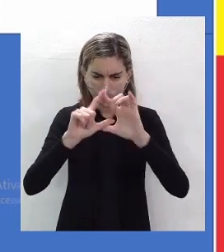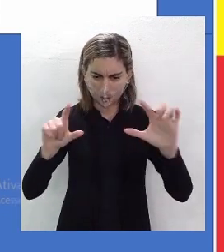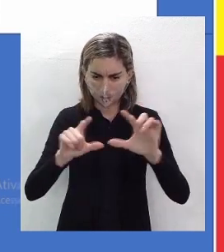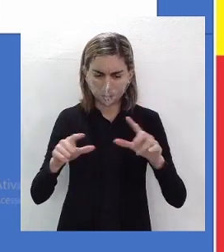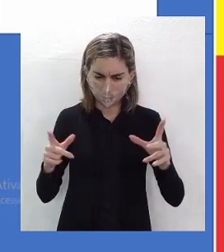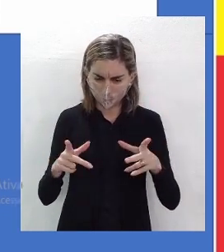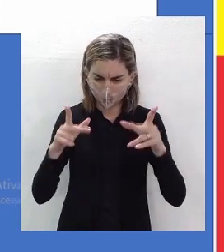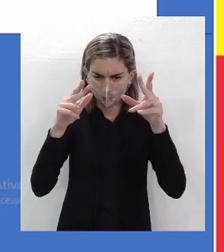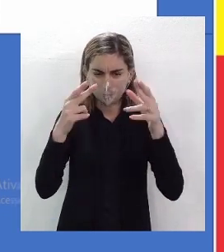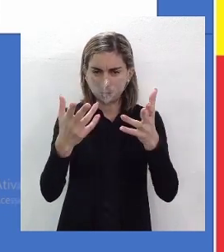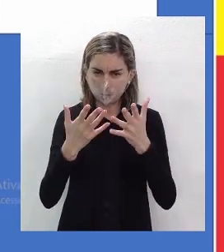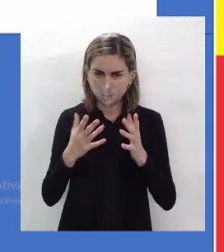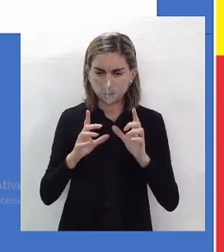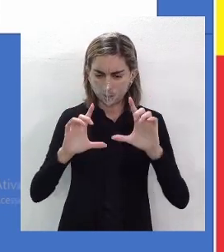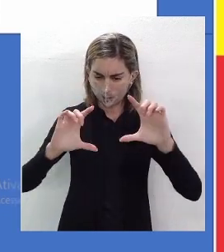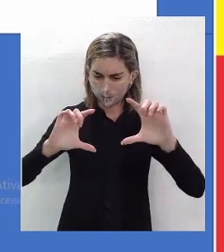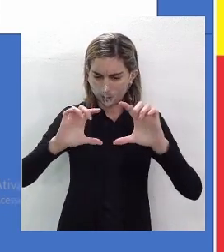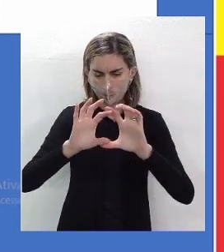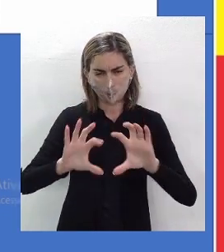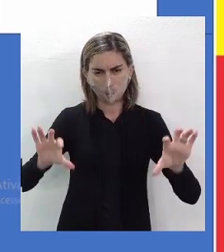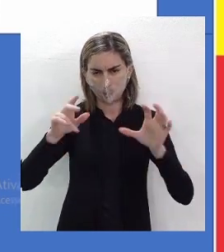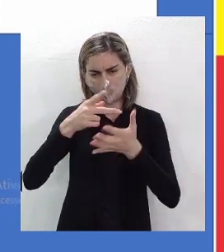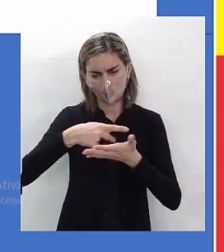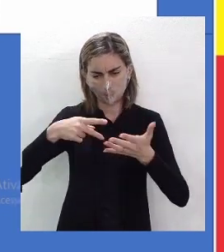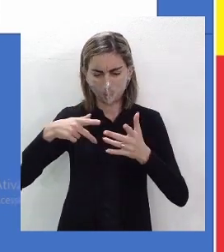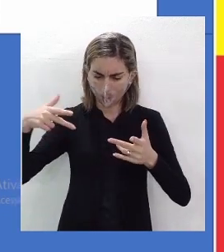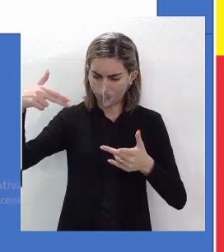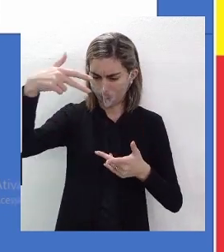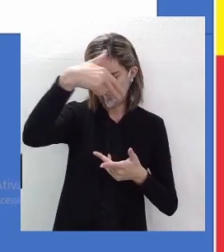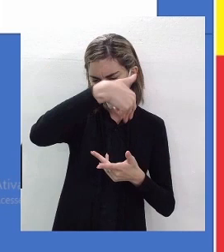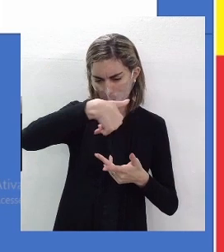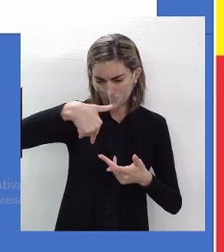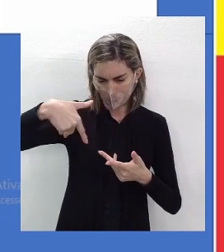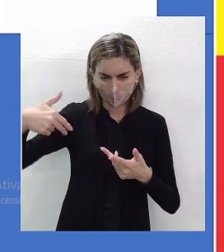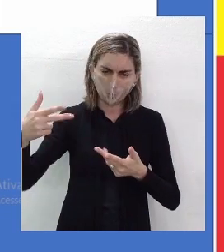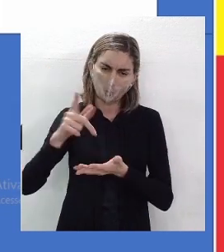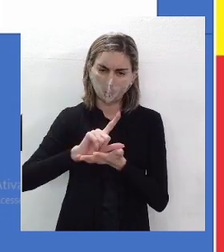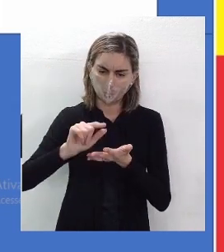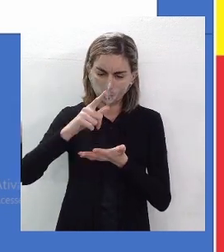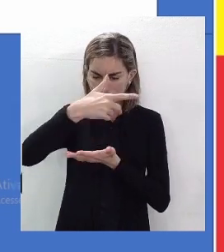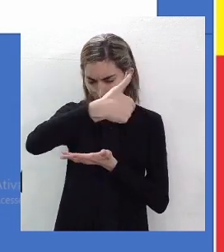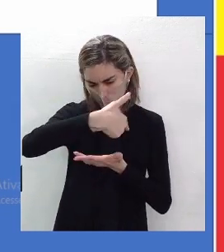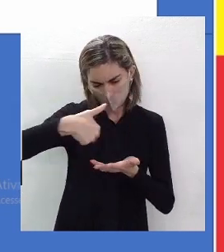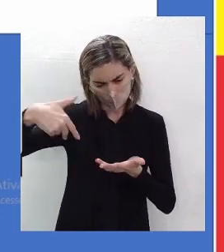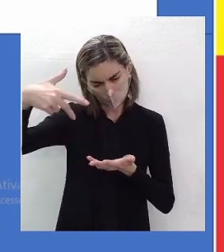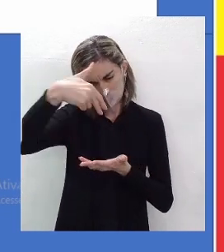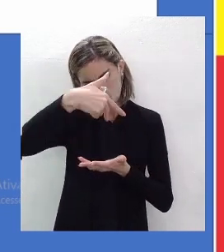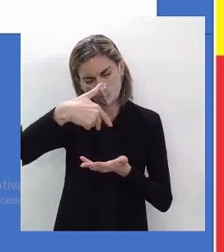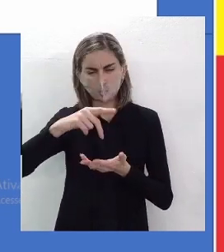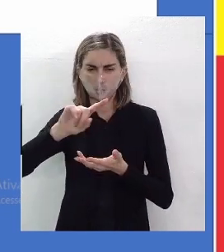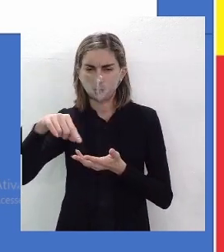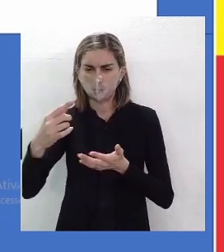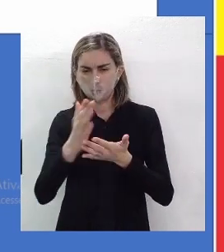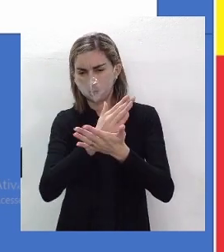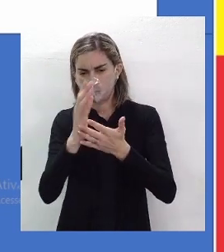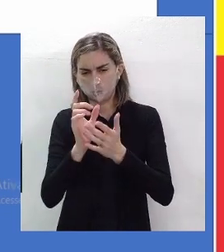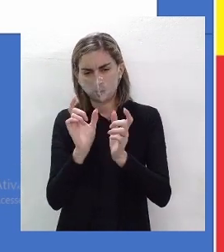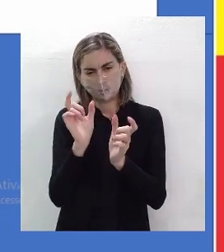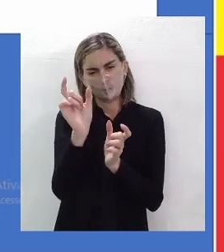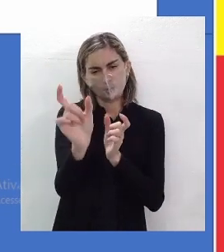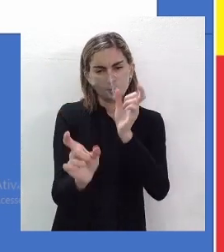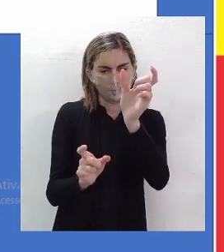artigo do tamanho que você quer que seja seu poema. Recorte o artigo. Recorte em seguida